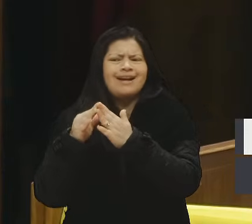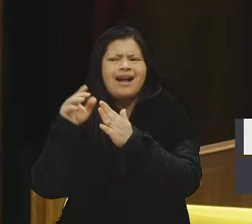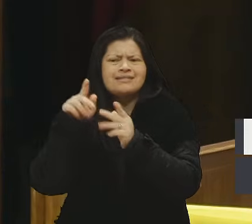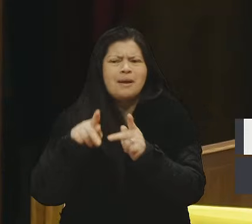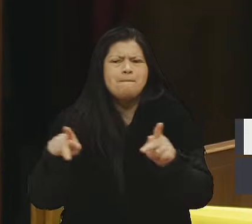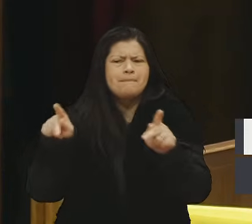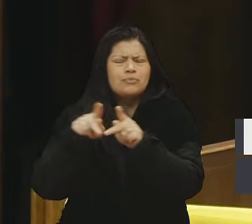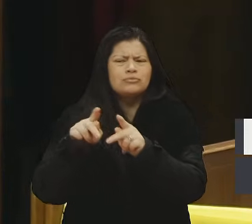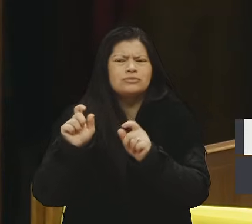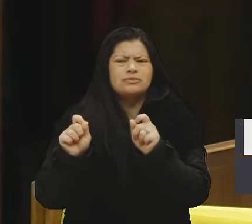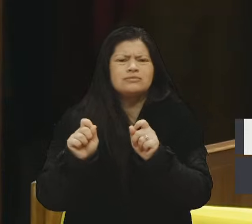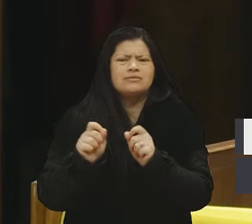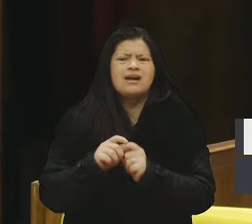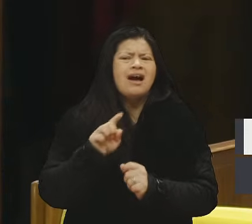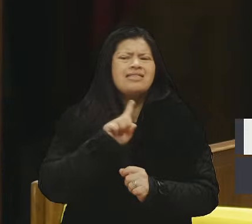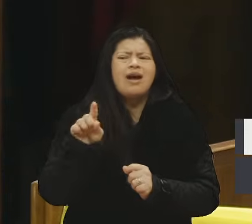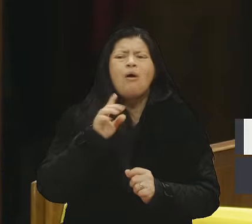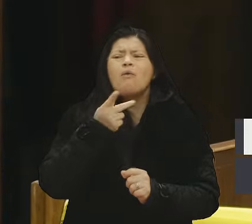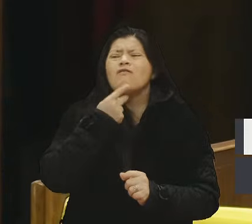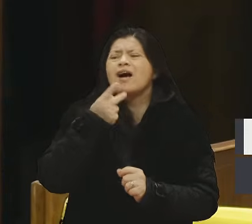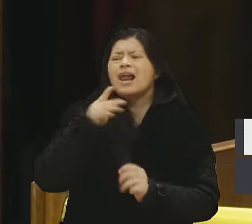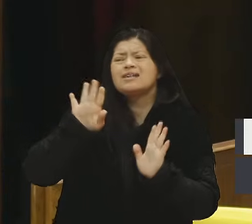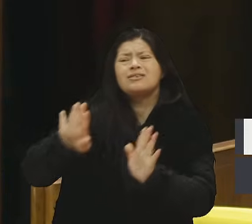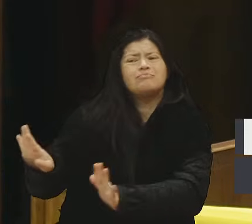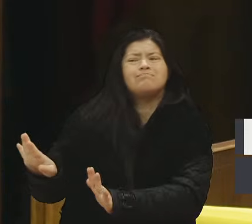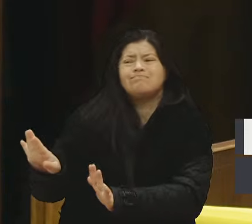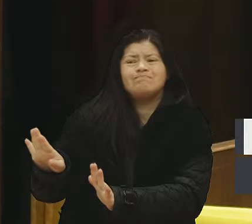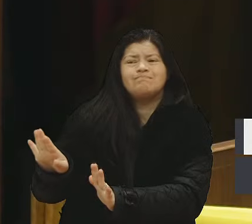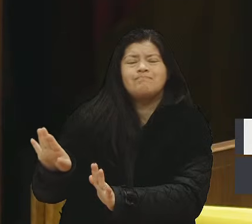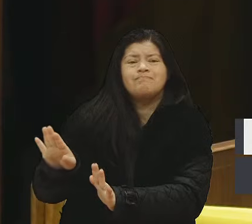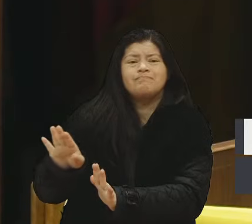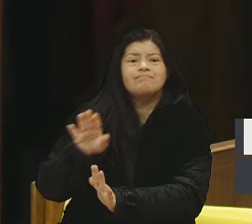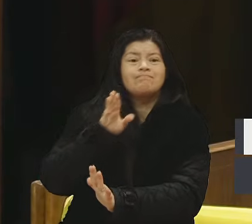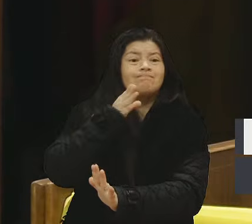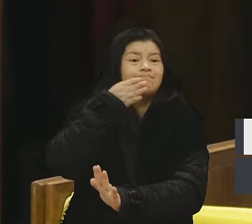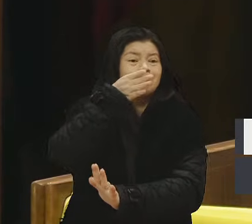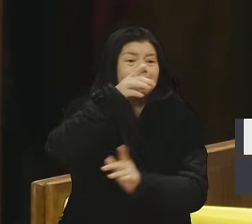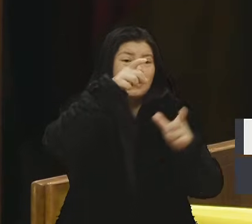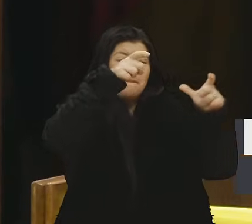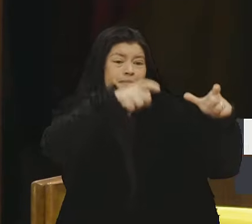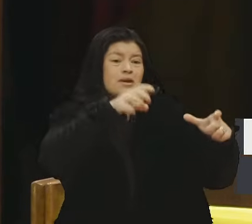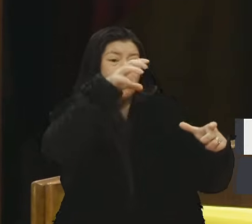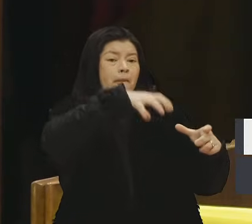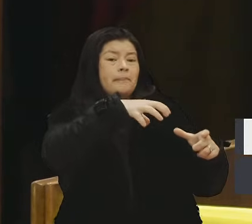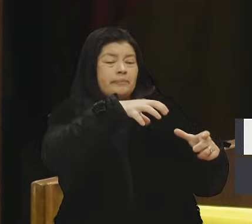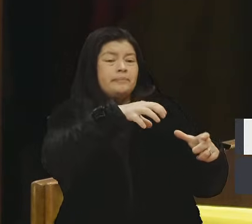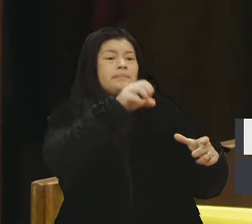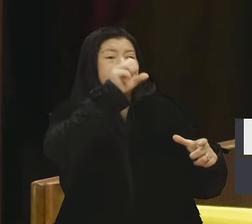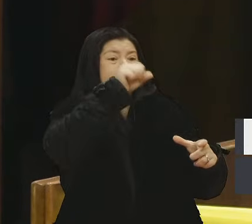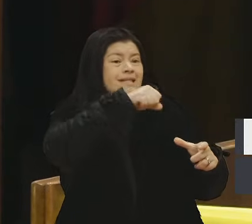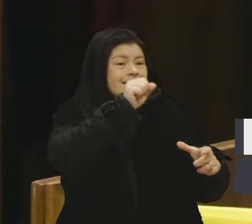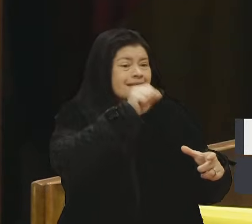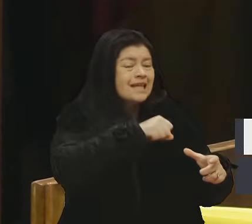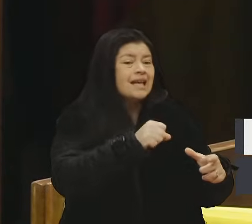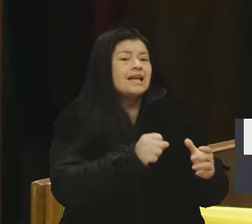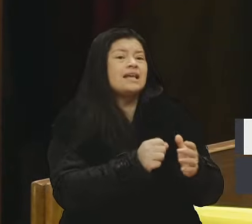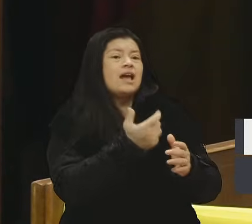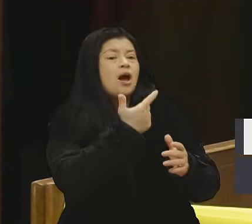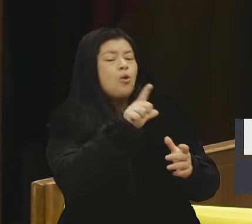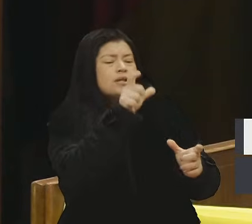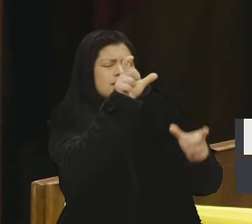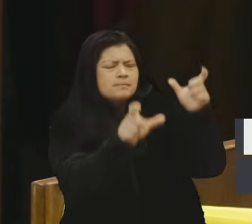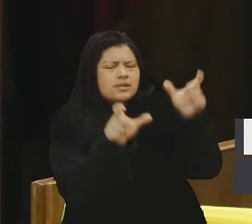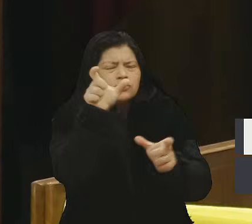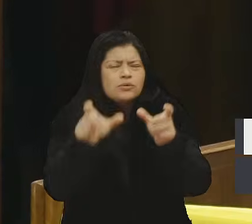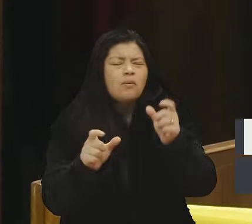queria falar para o pessoal neoliberal que quer entregar a escola pública, porque eles têm que saber algumas verdades